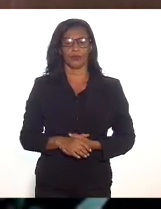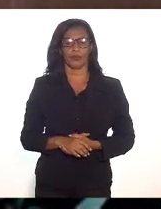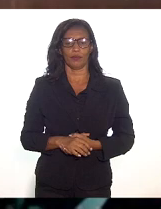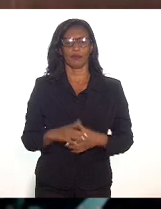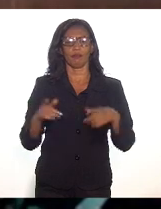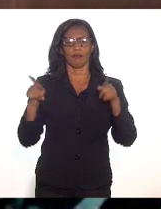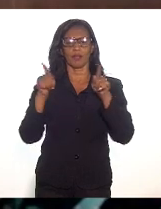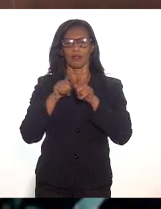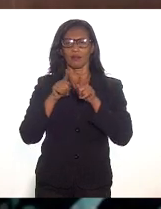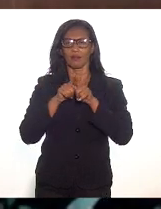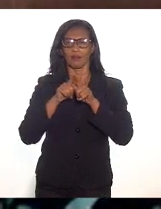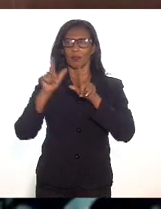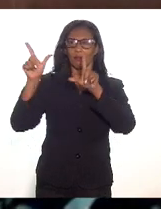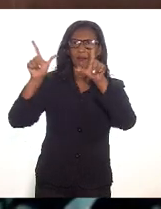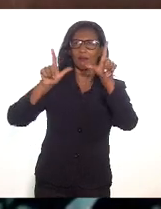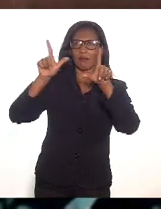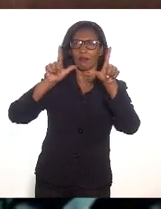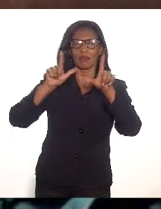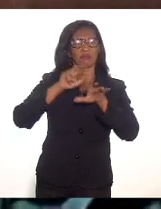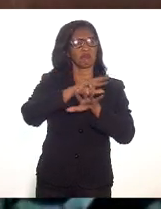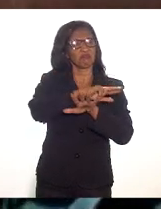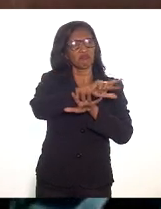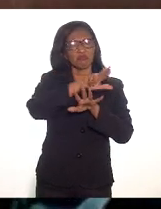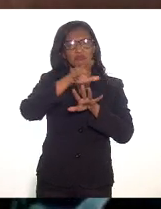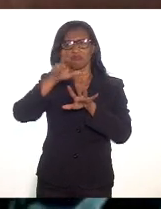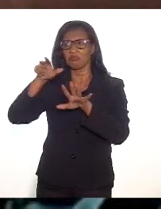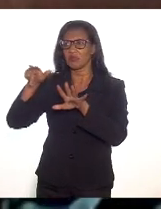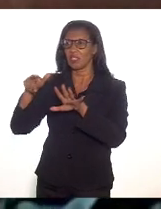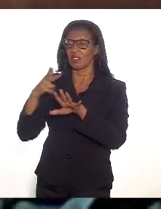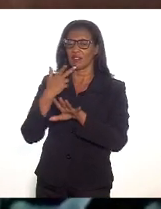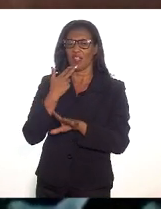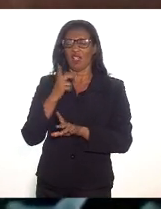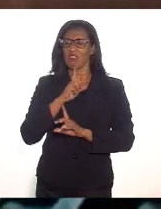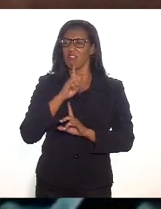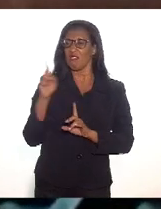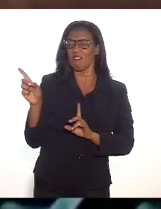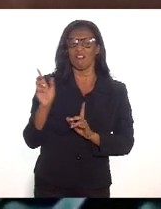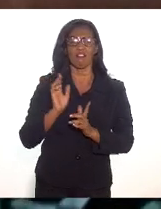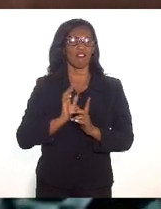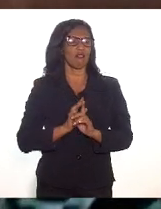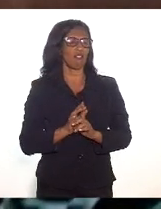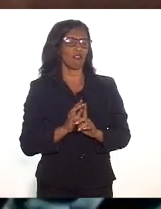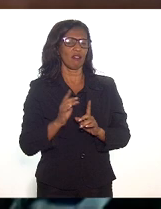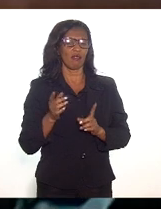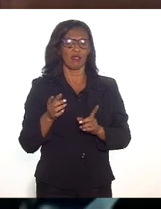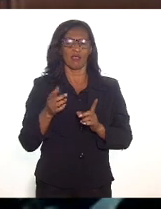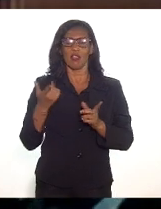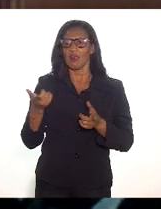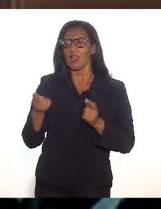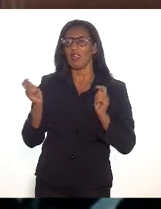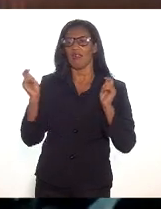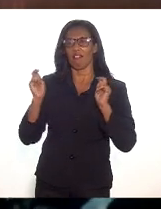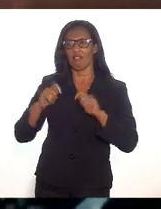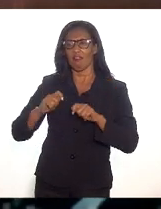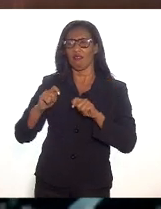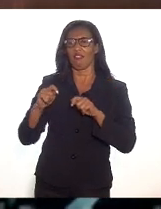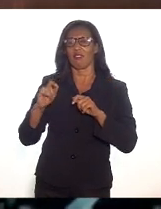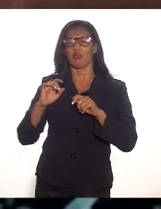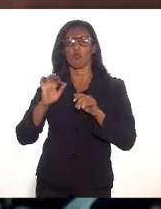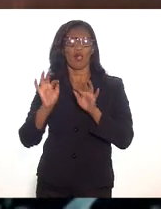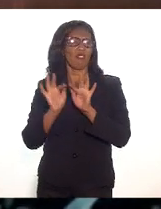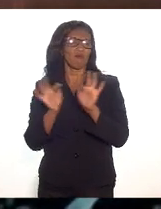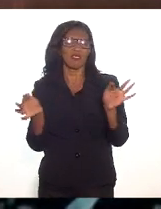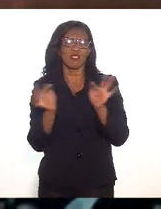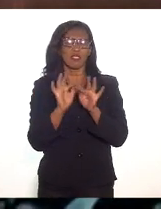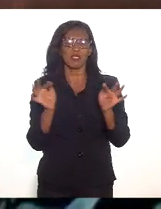na imprensa, em diversos setores, de que não é privatização, é concessão, não é bem